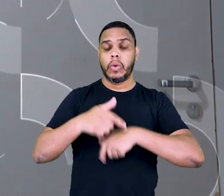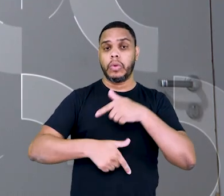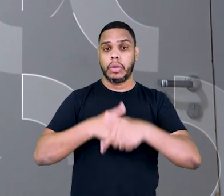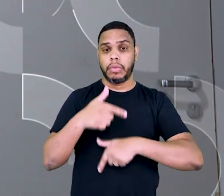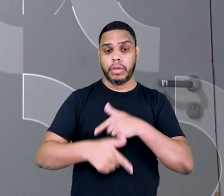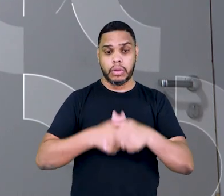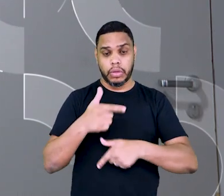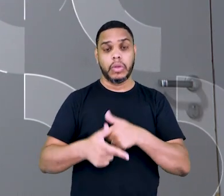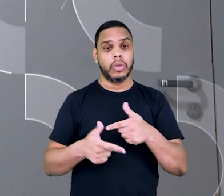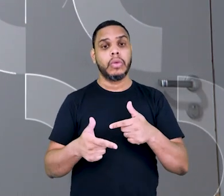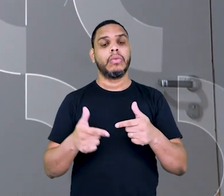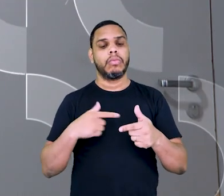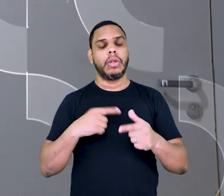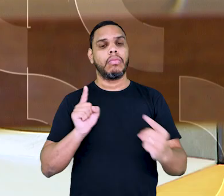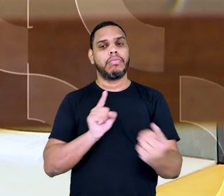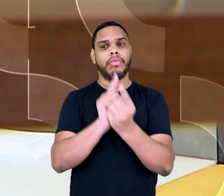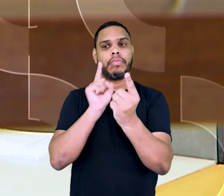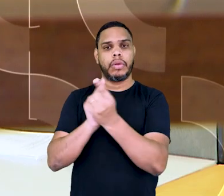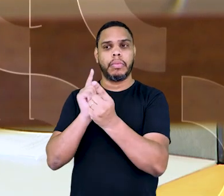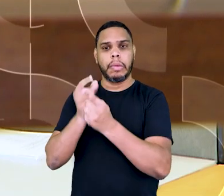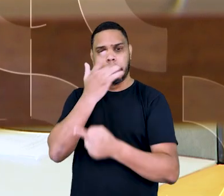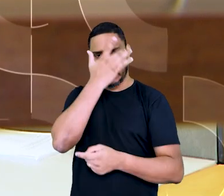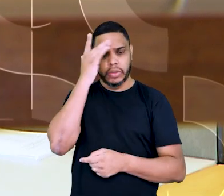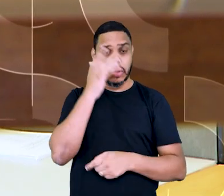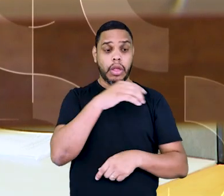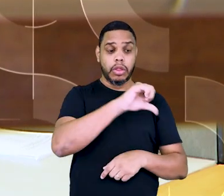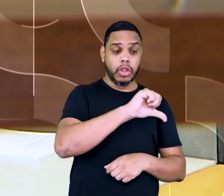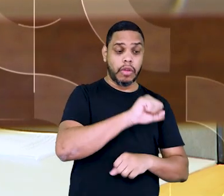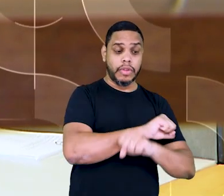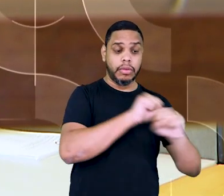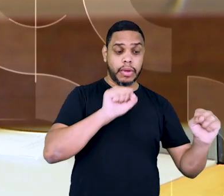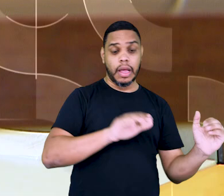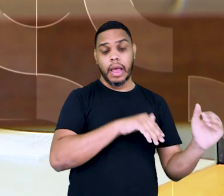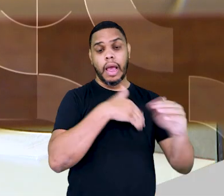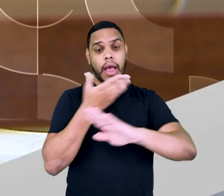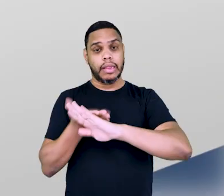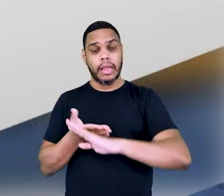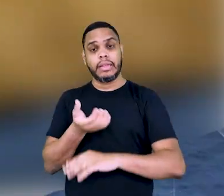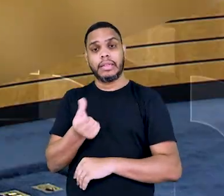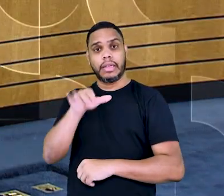manter plantão para atendimento ao público das 9 da manhã às 6 da tarde.